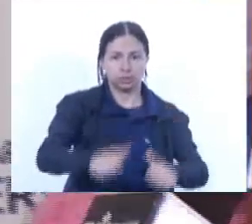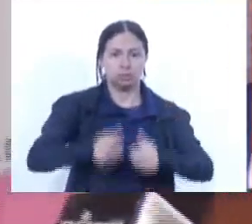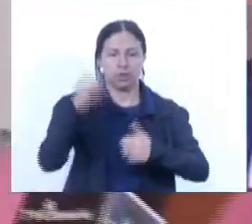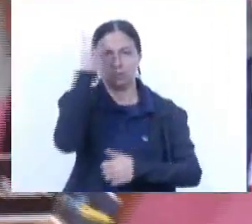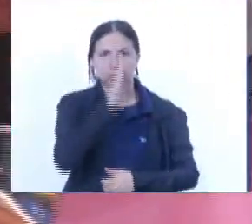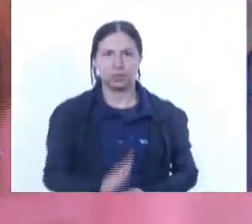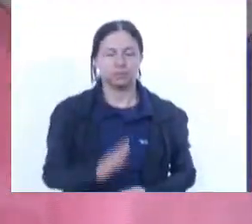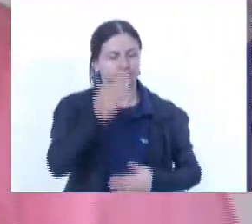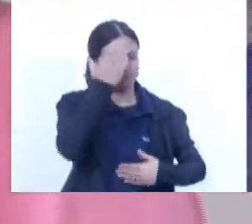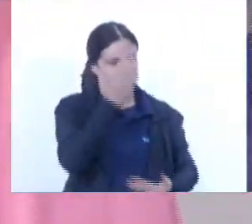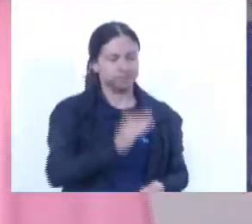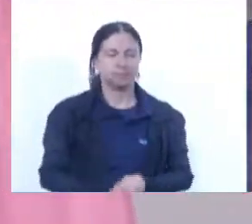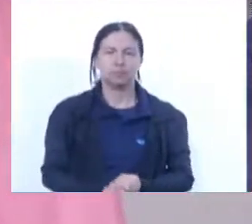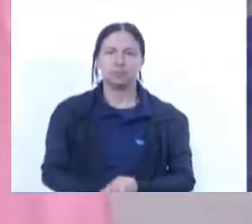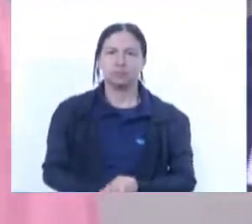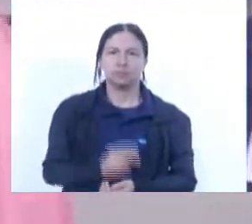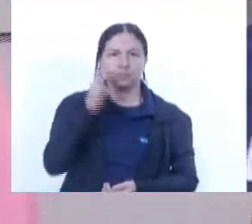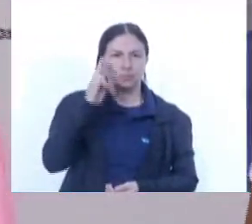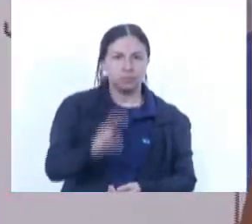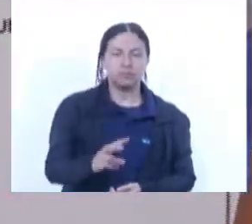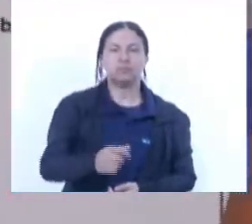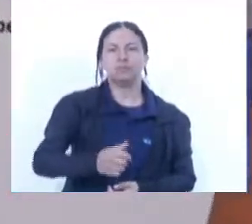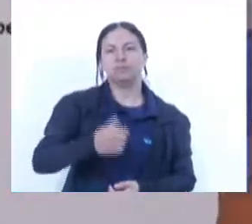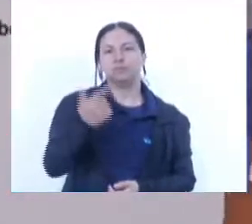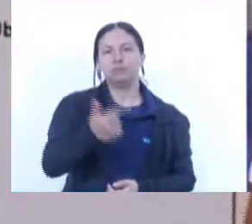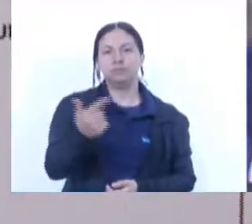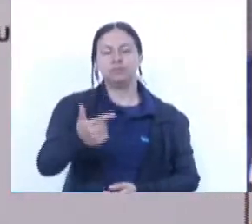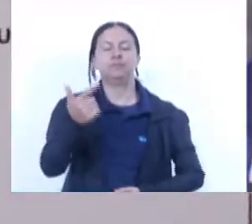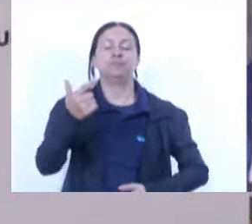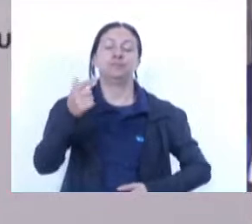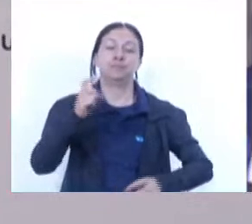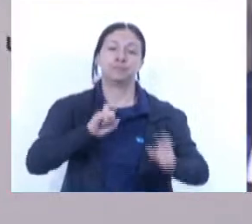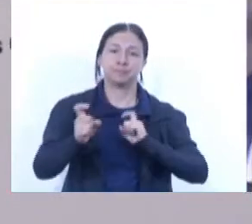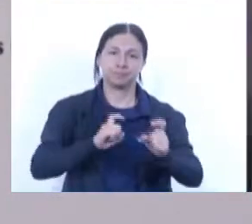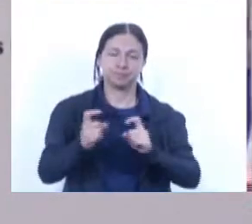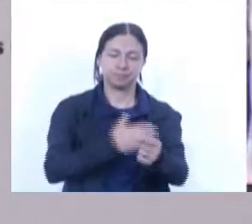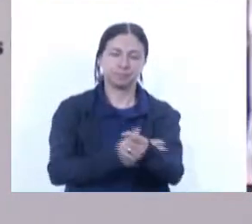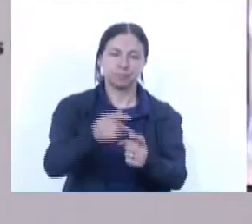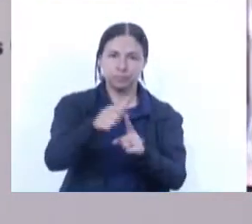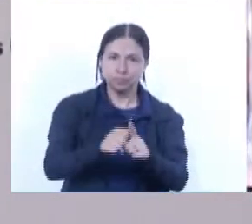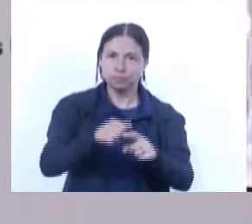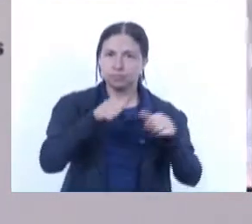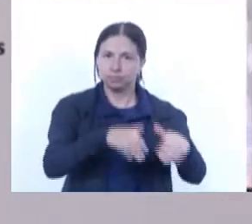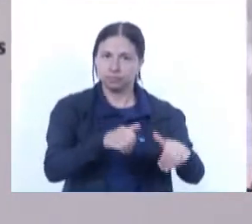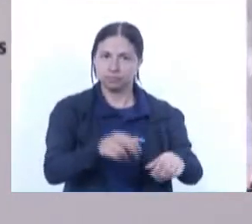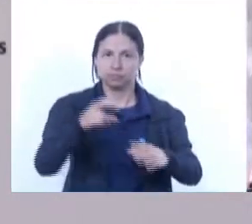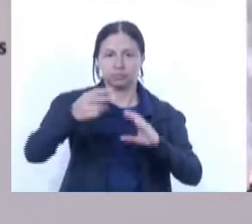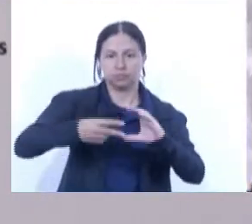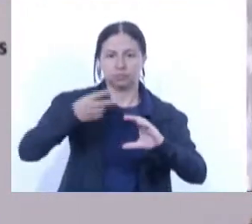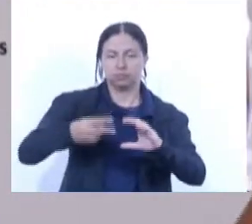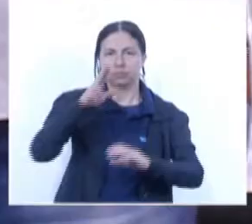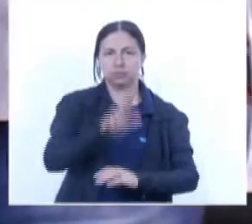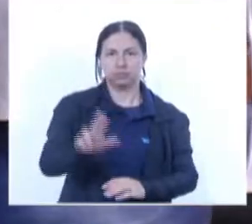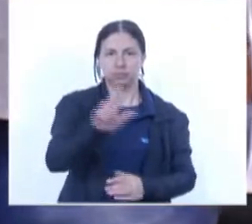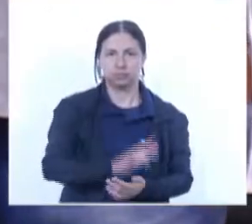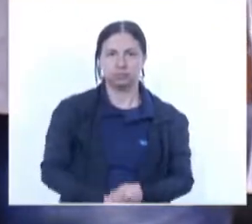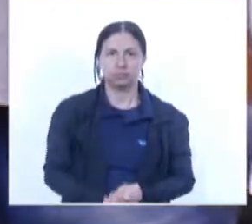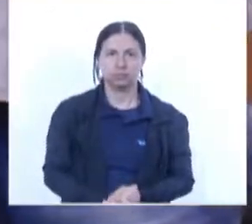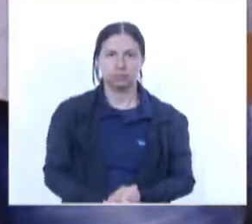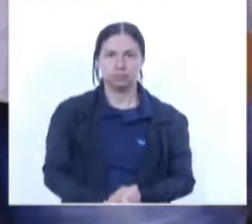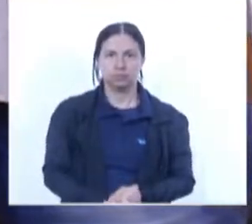pela sua participação acompanha agora a segunda reunião ordinária do mês de setembro da Câmara Municipal de Uberlândia